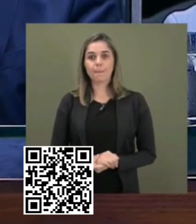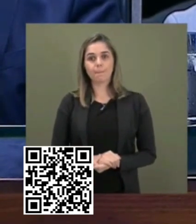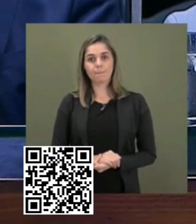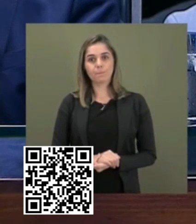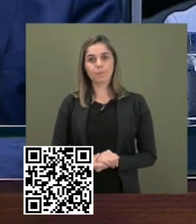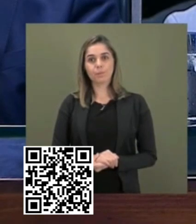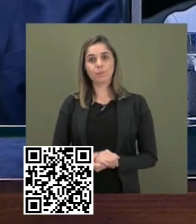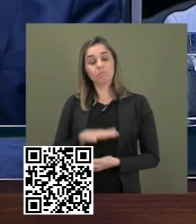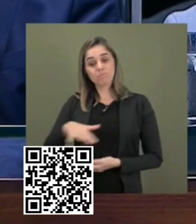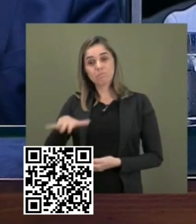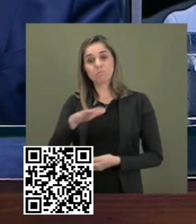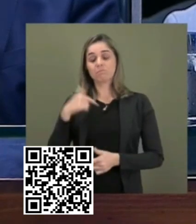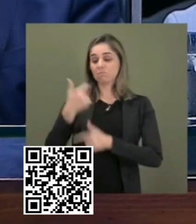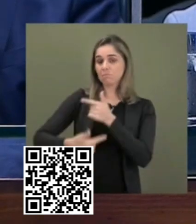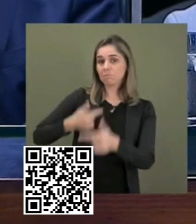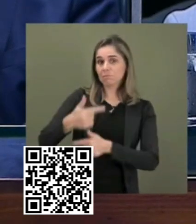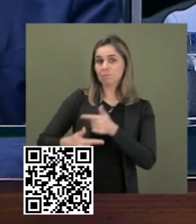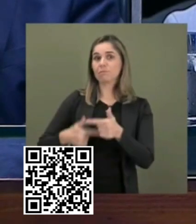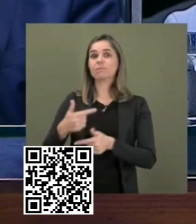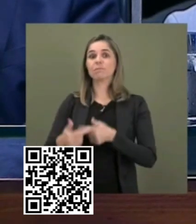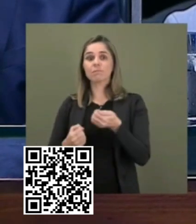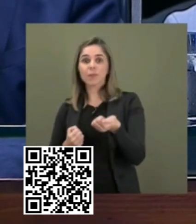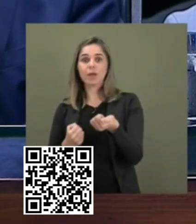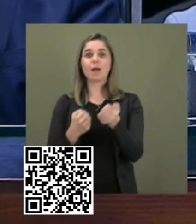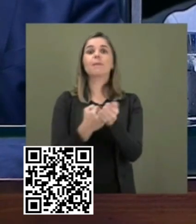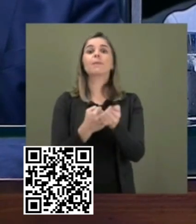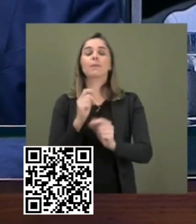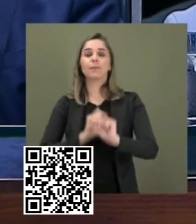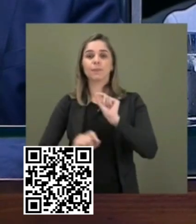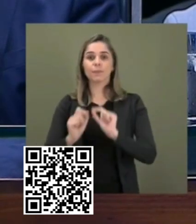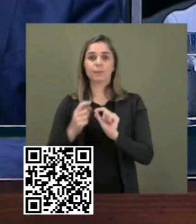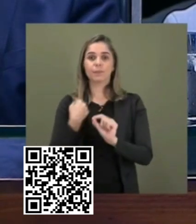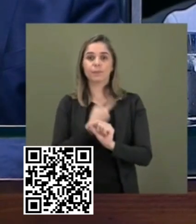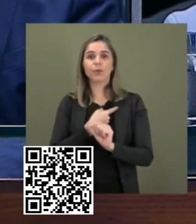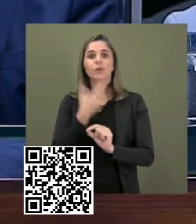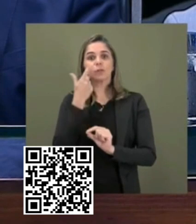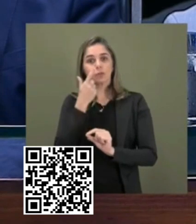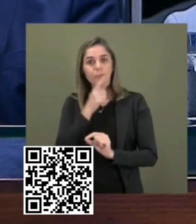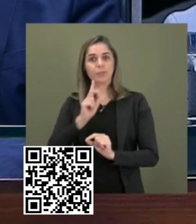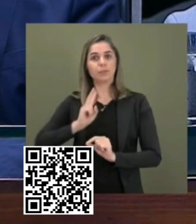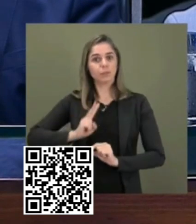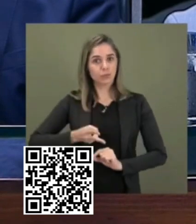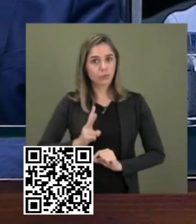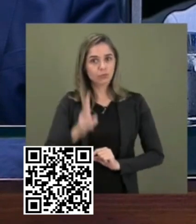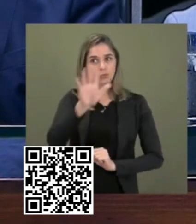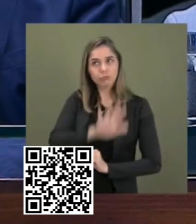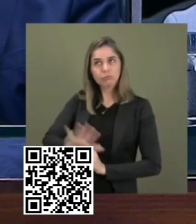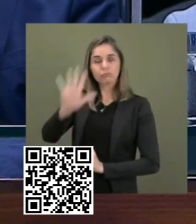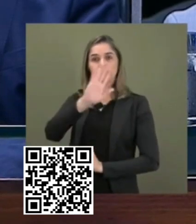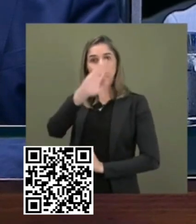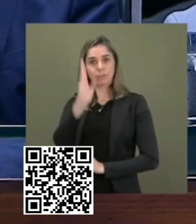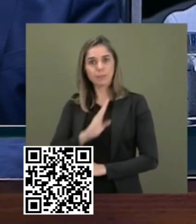Essas úteis tarefas contribuem para mantermos em nosso vasto território nacional